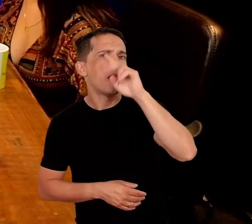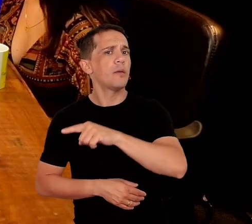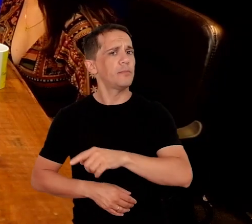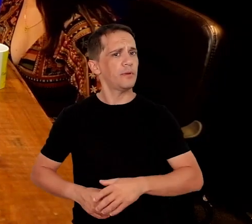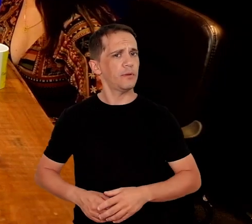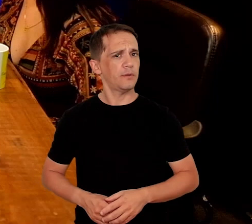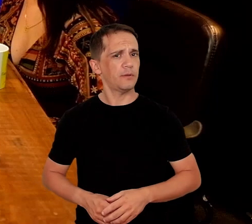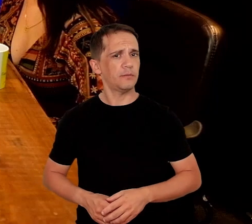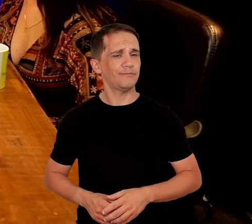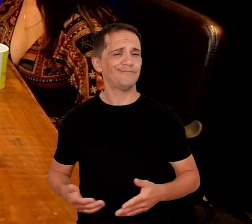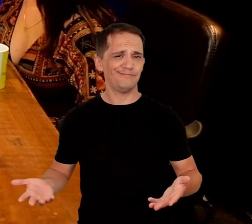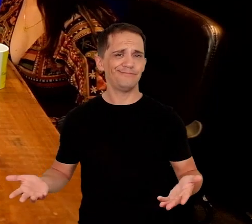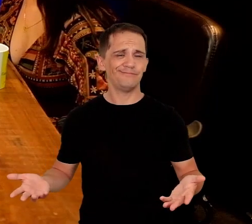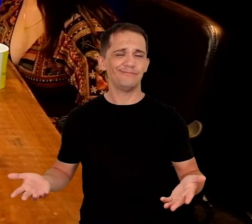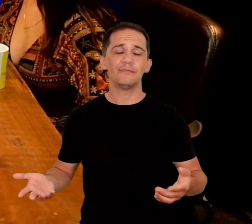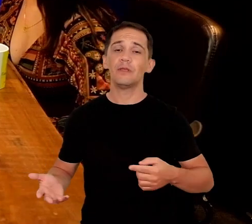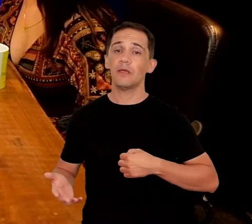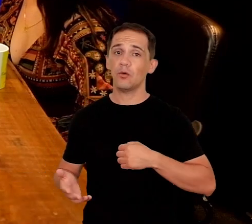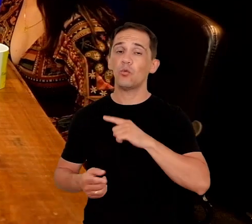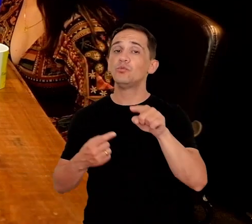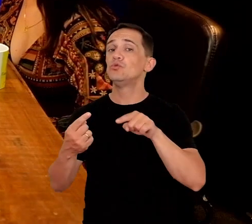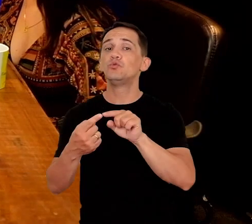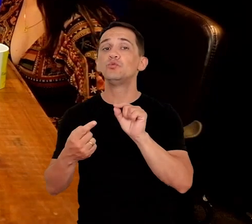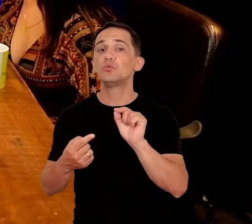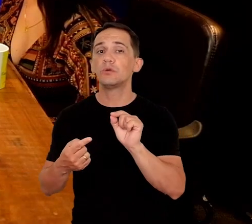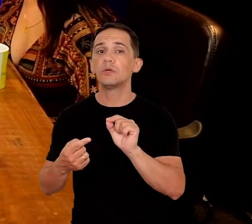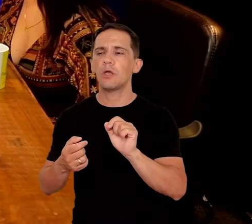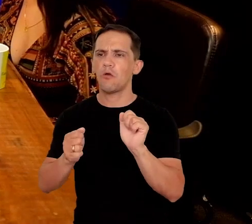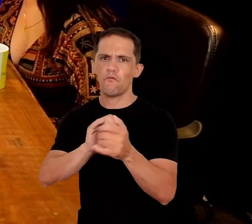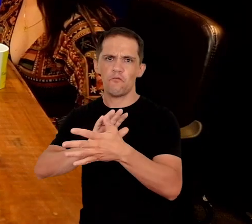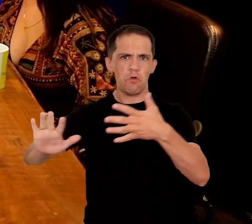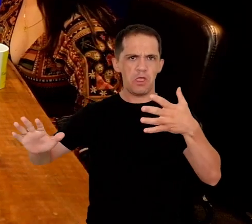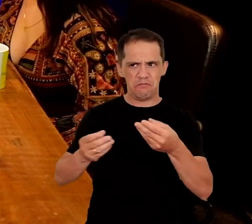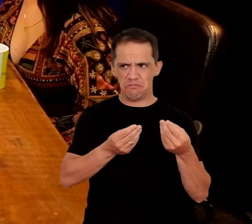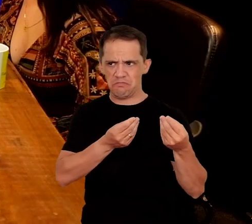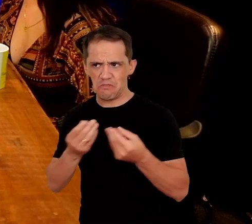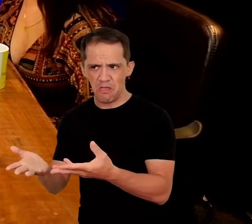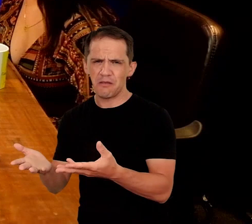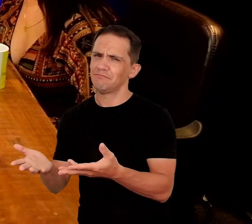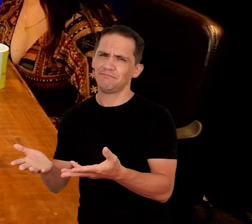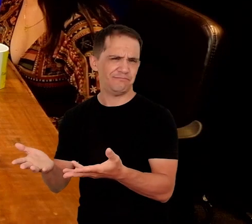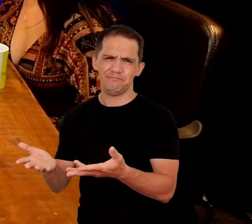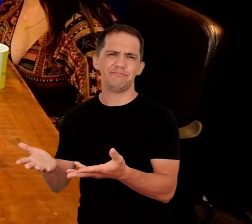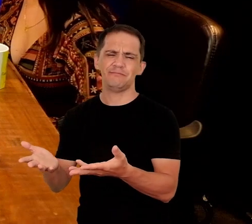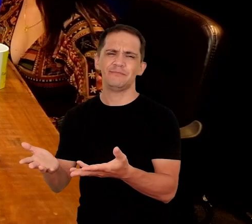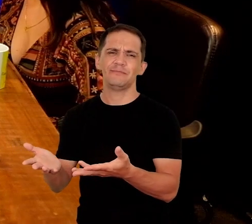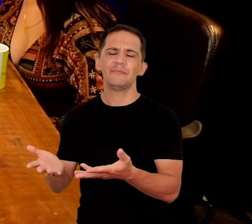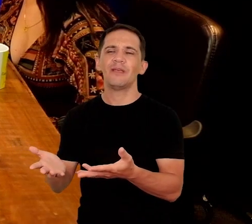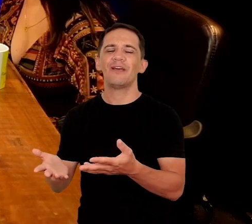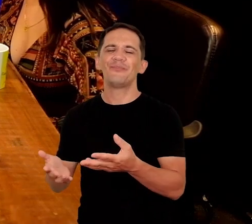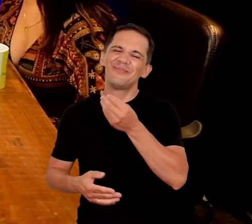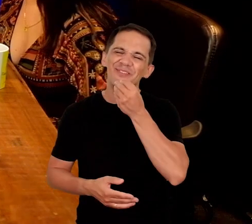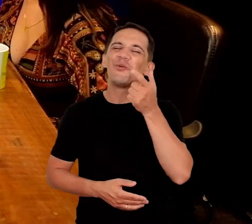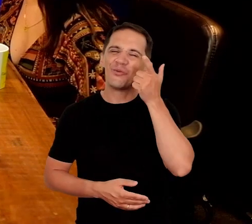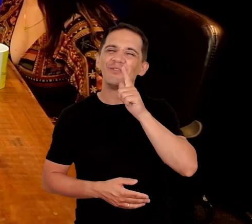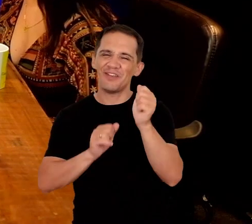Né? E eu sempre falo para os pais, assim, meu objetivo, claro, é ensinar Libras. Mas não é que ele saia daqui fluente, embora eles saiam, eles